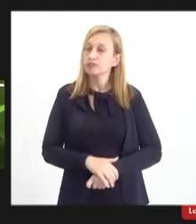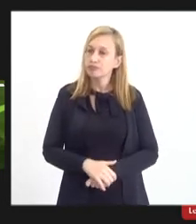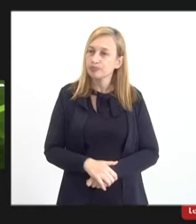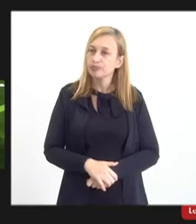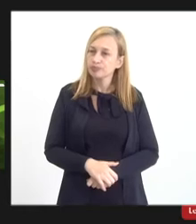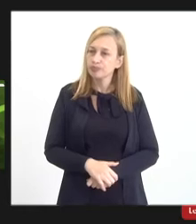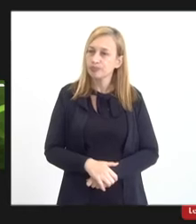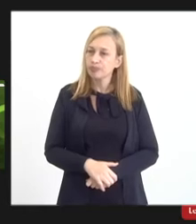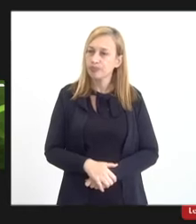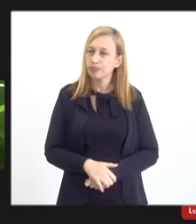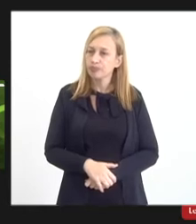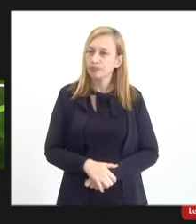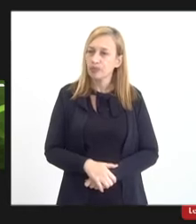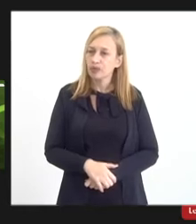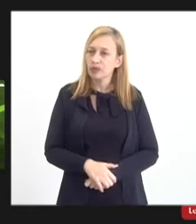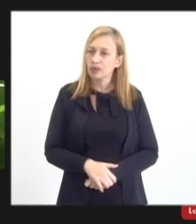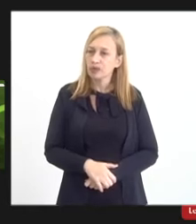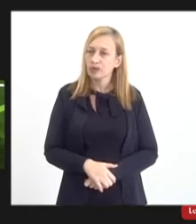de